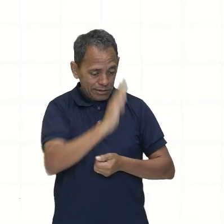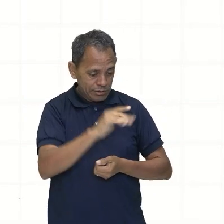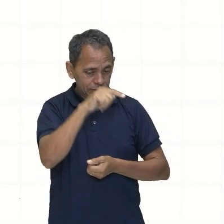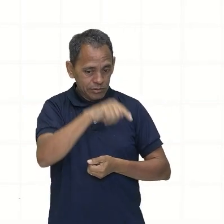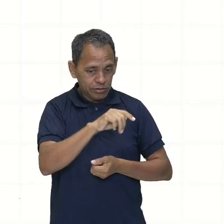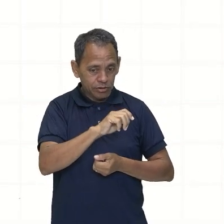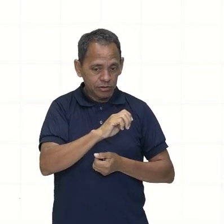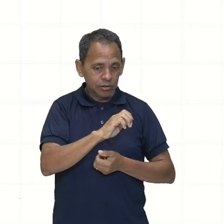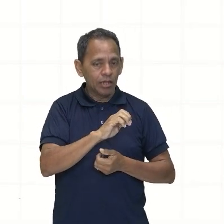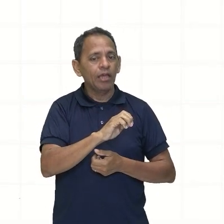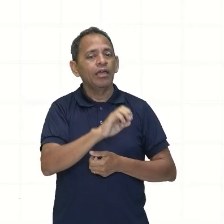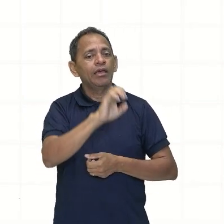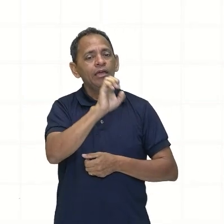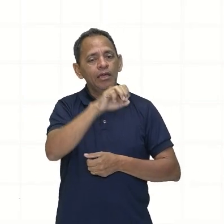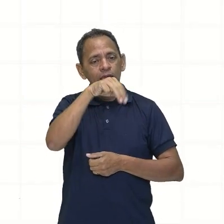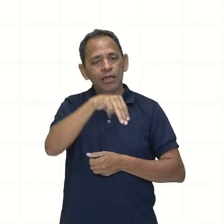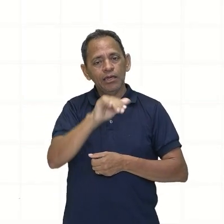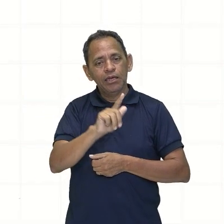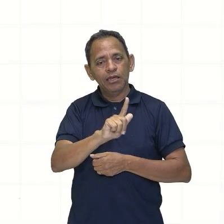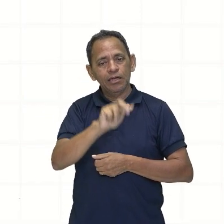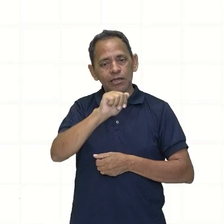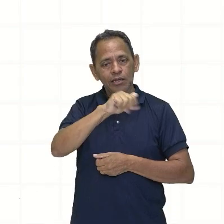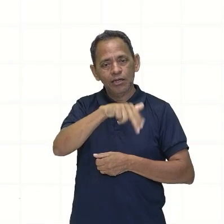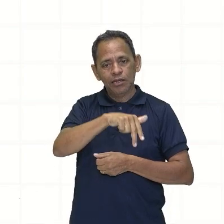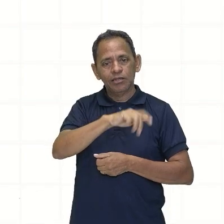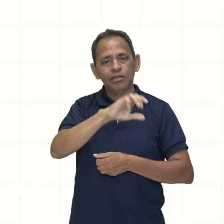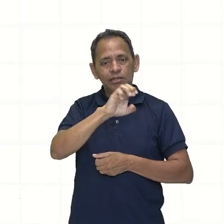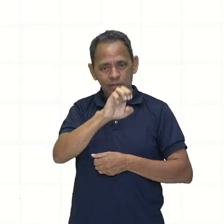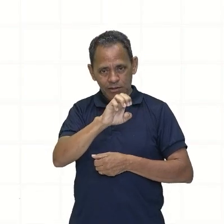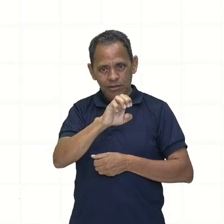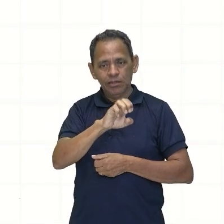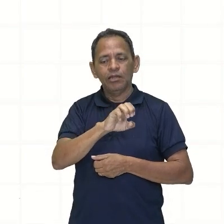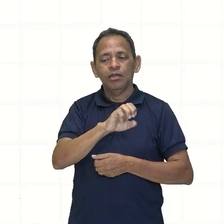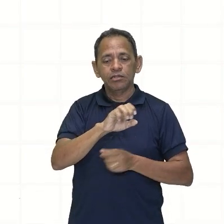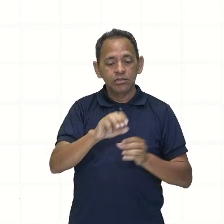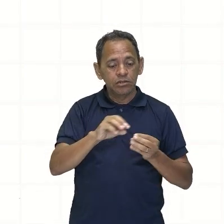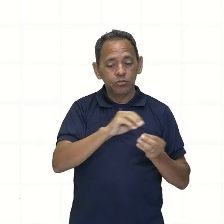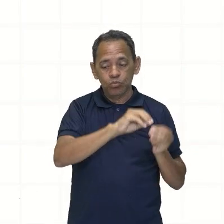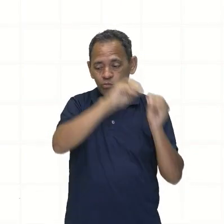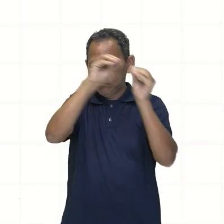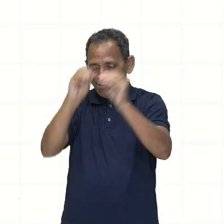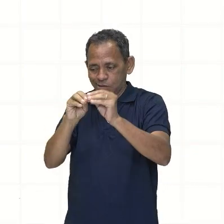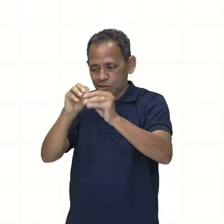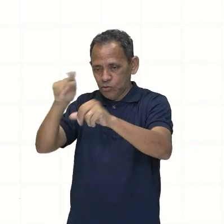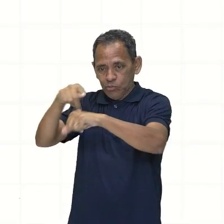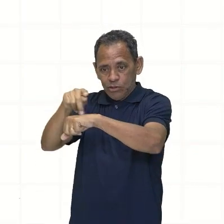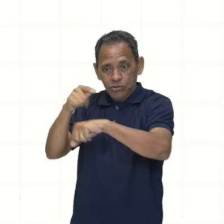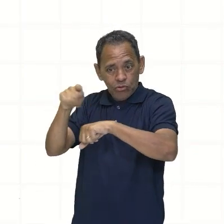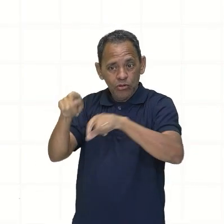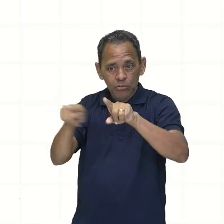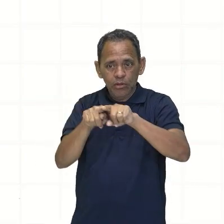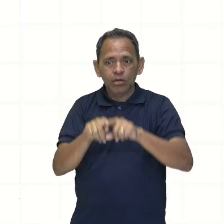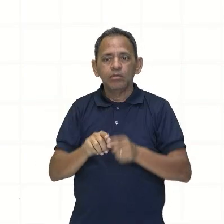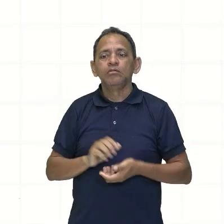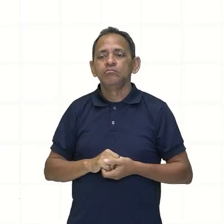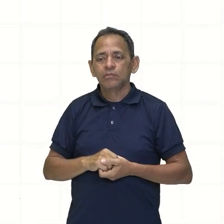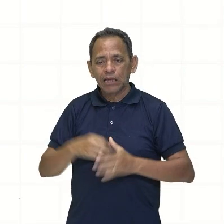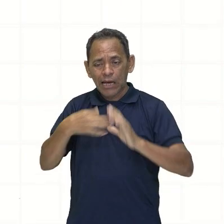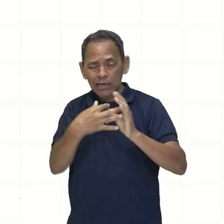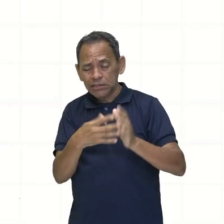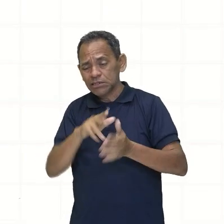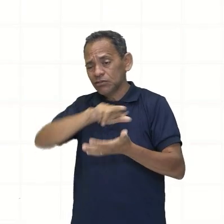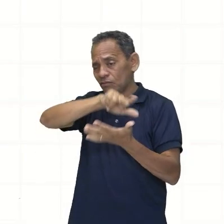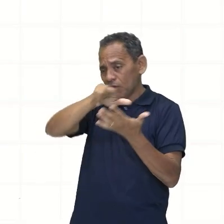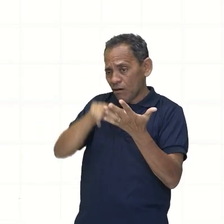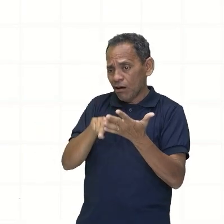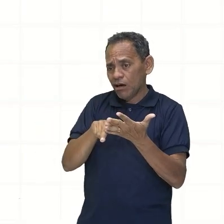estão indo aí, estão se mudando, né, para outros países. E a gente tem vários fatores também que